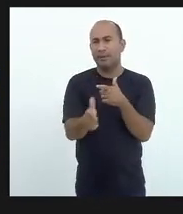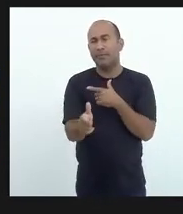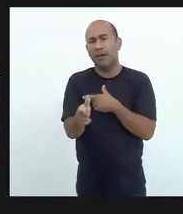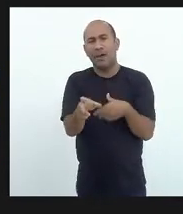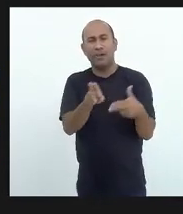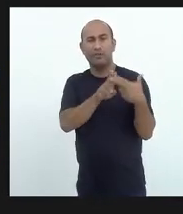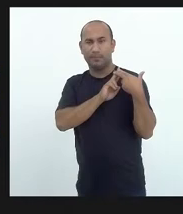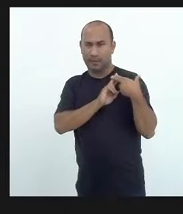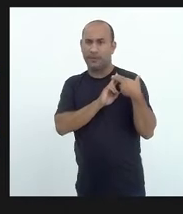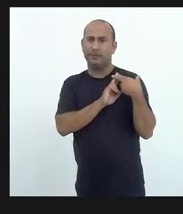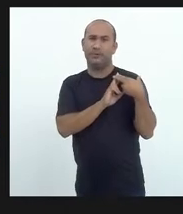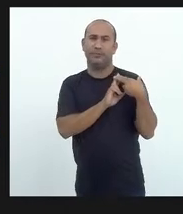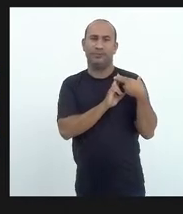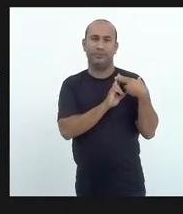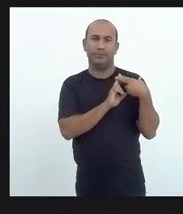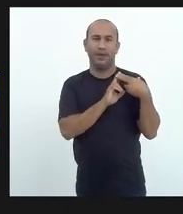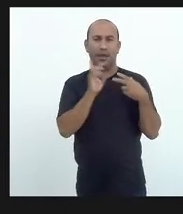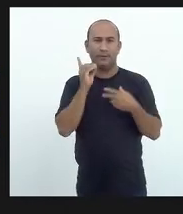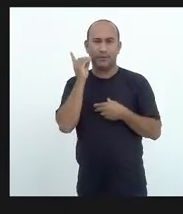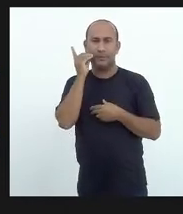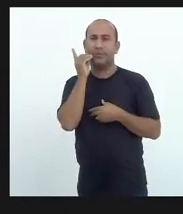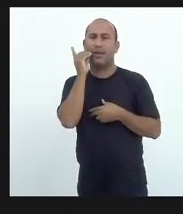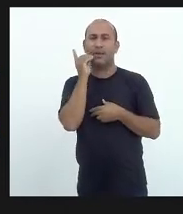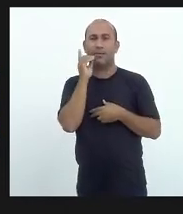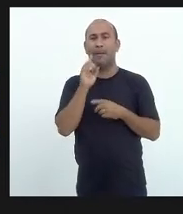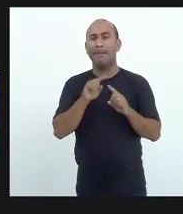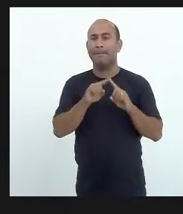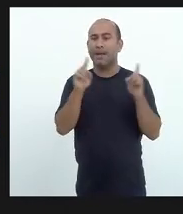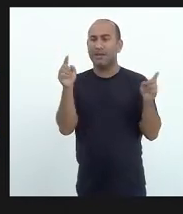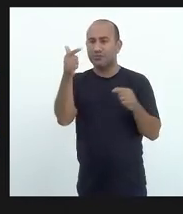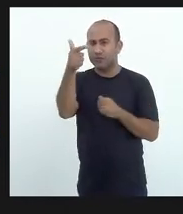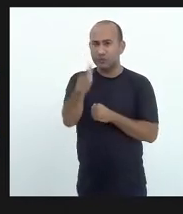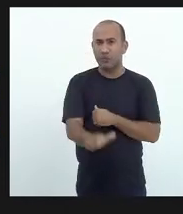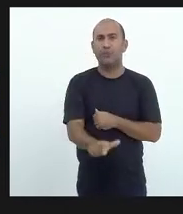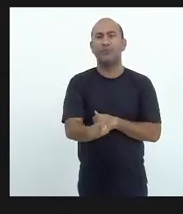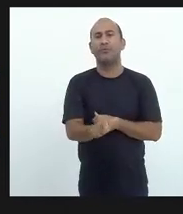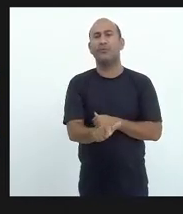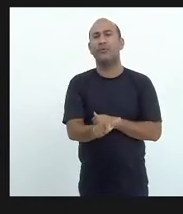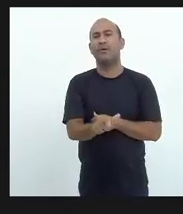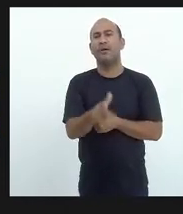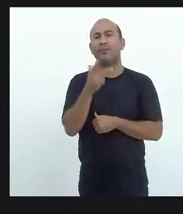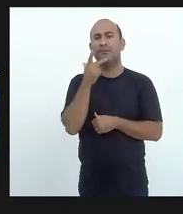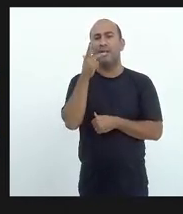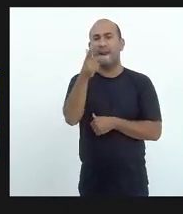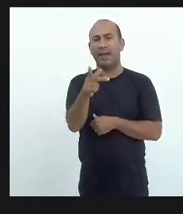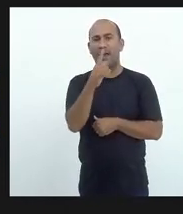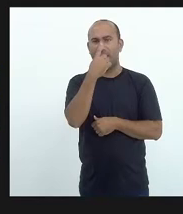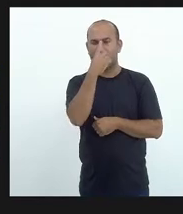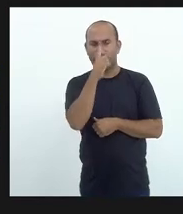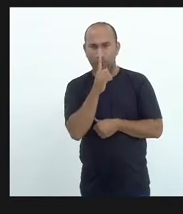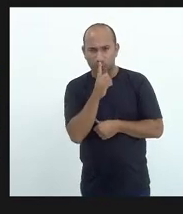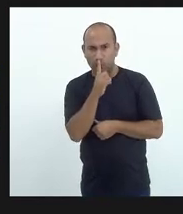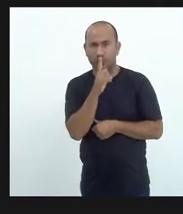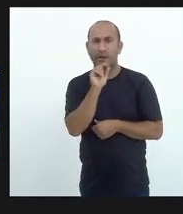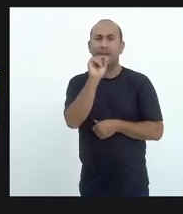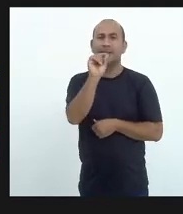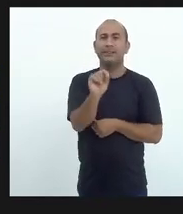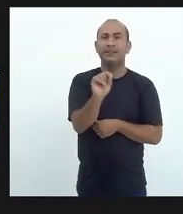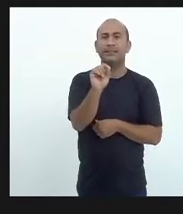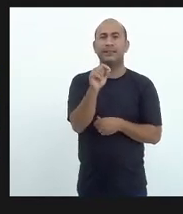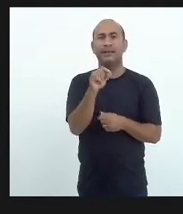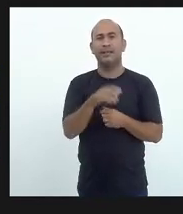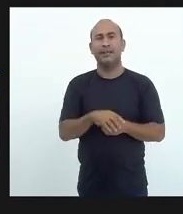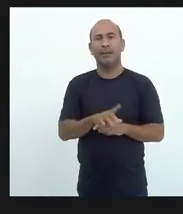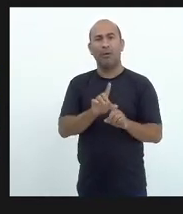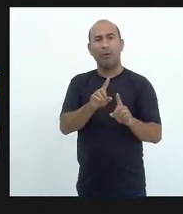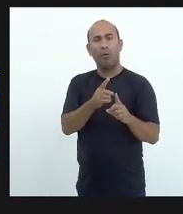respeito ao mandato parlamentar, mas que objetiva, mais uma vez, enaltecer essas figuras deploráveis, inimigas da